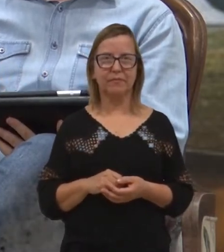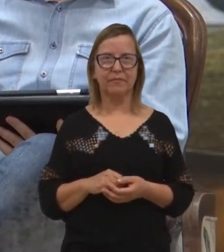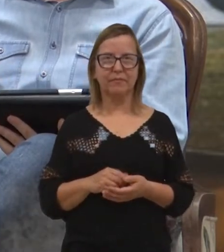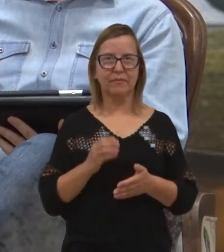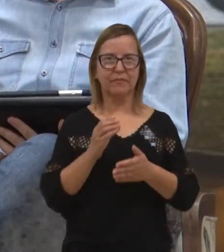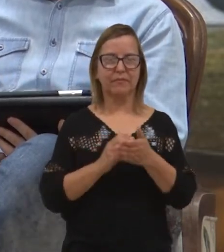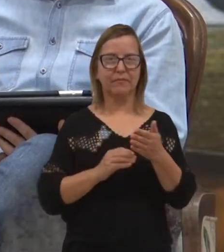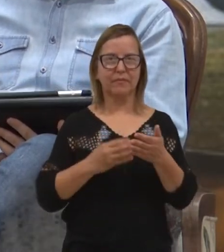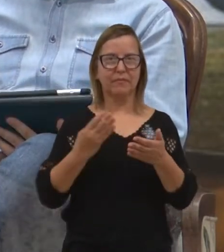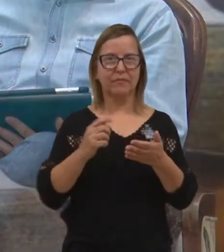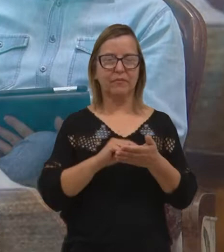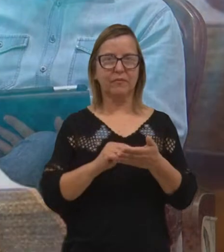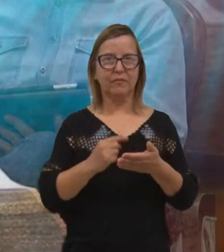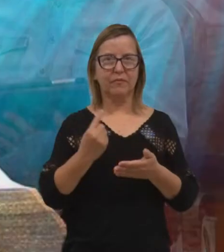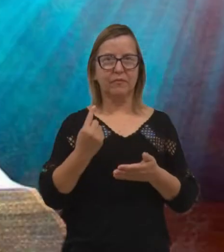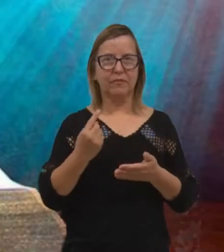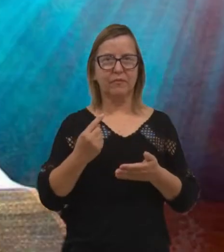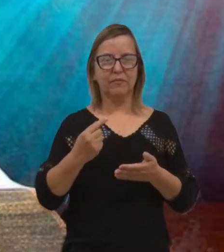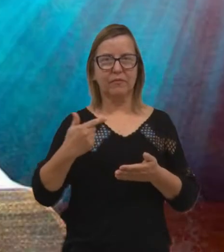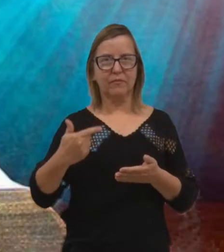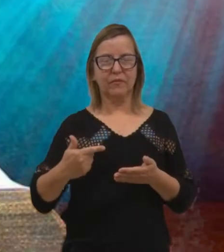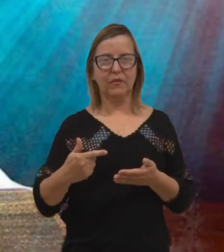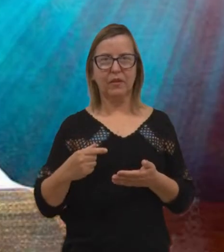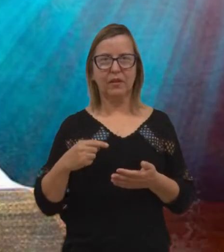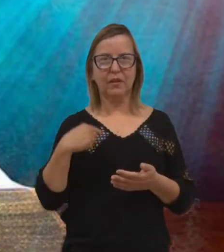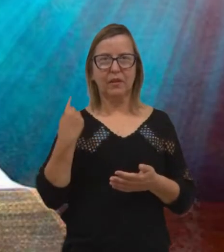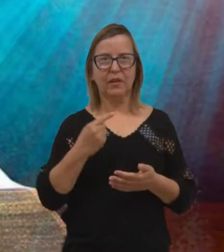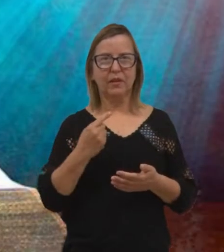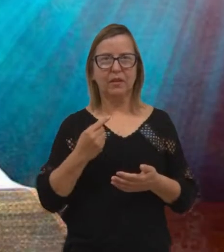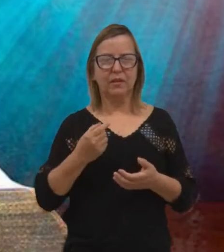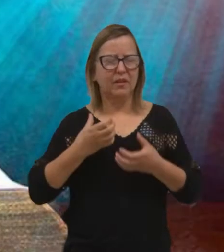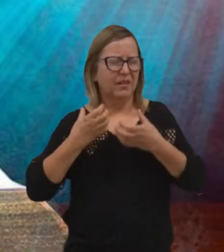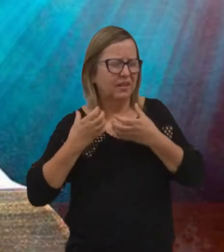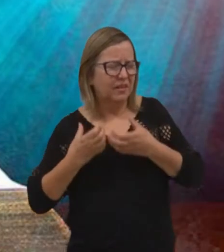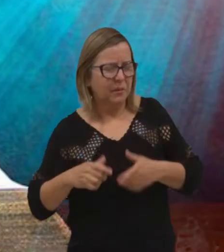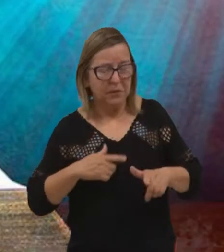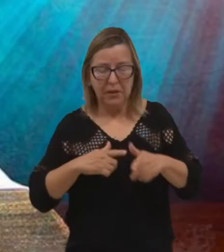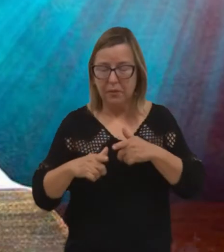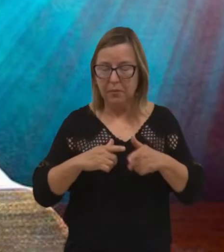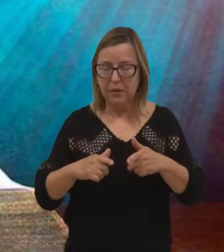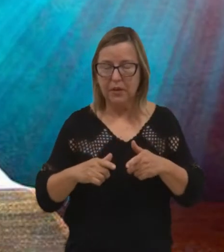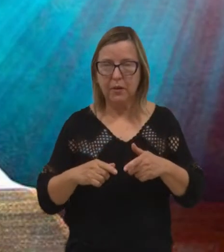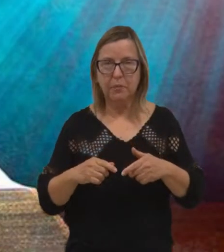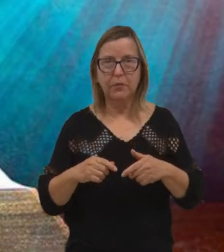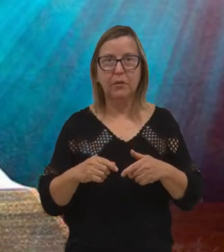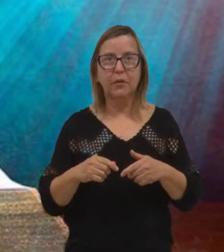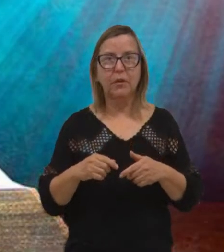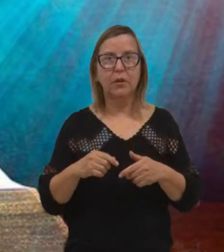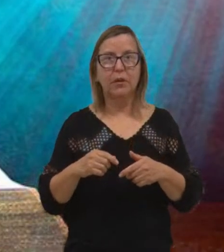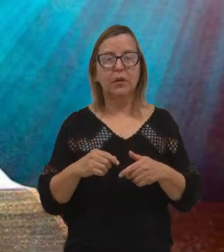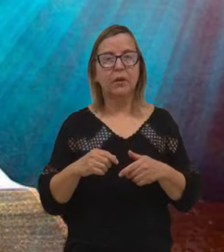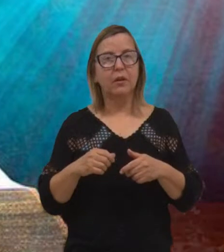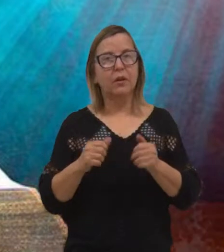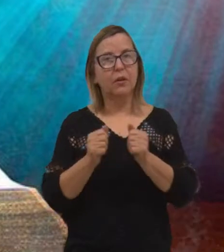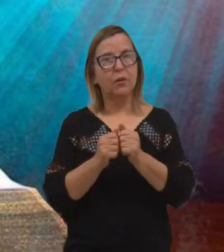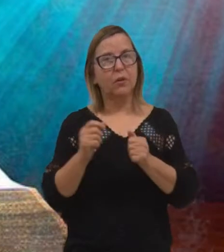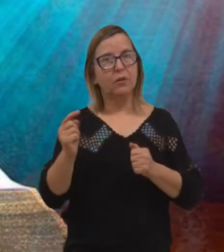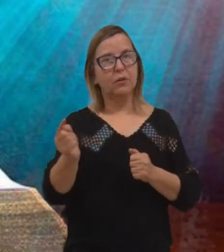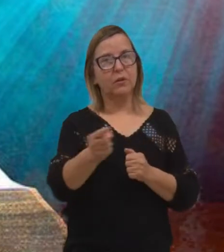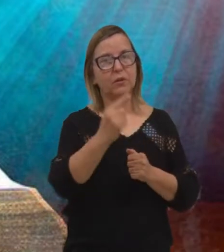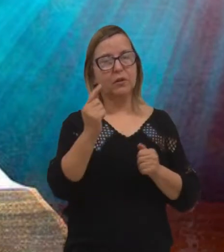4:12. E nos afadigamos, trabalhando com as nossas próprias mãos. Quando